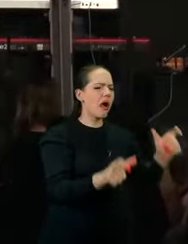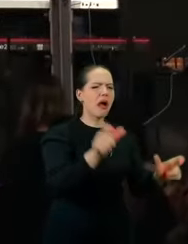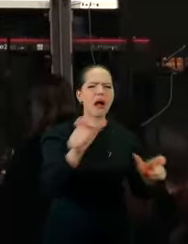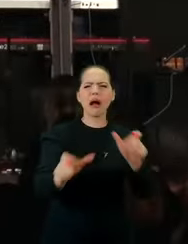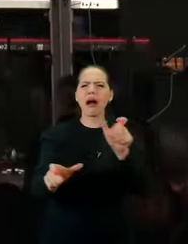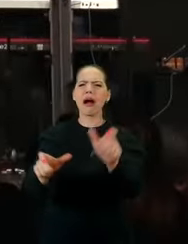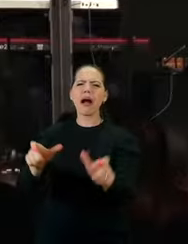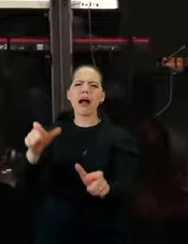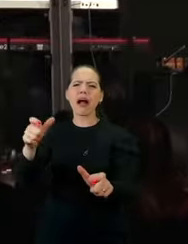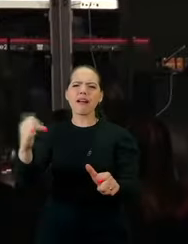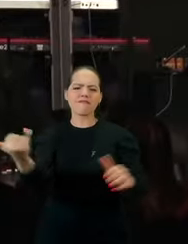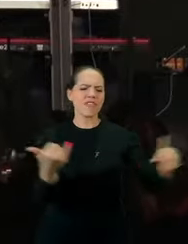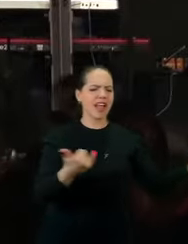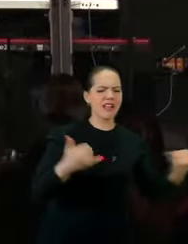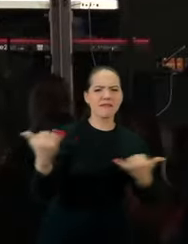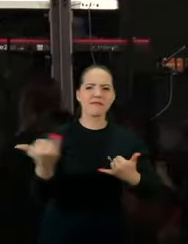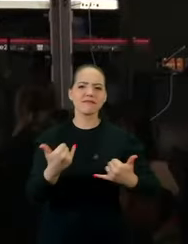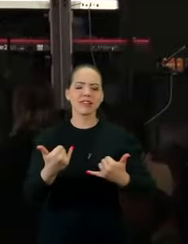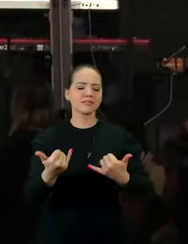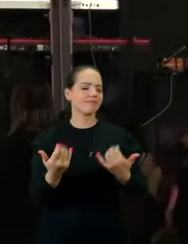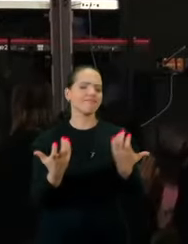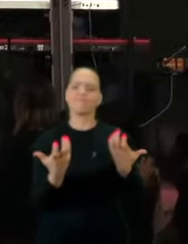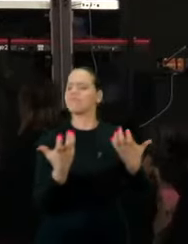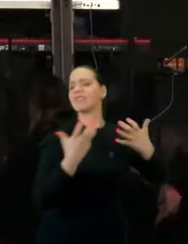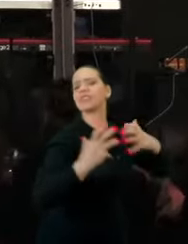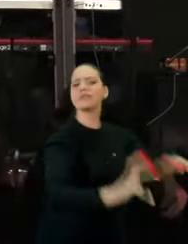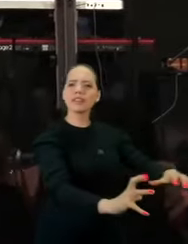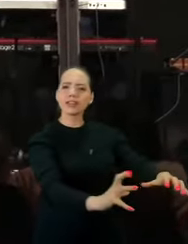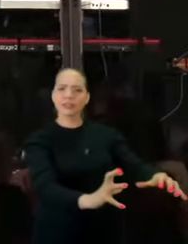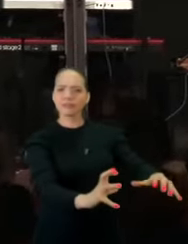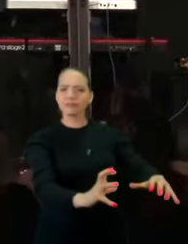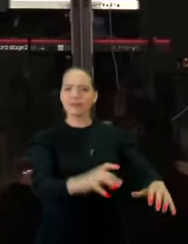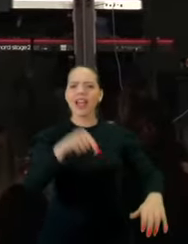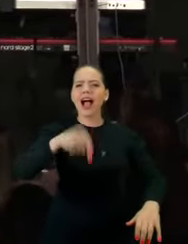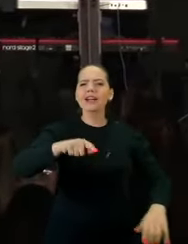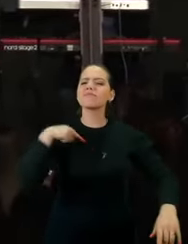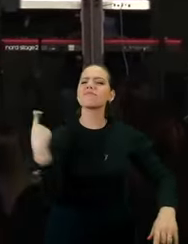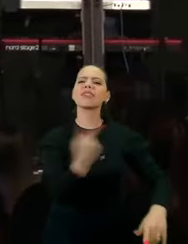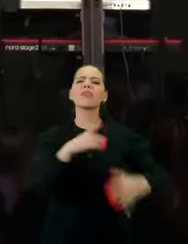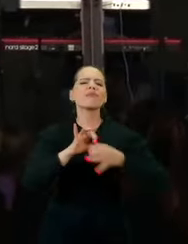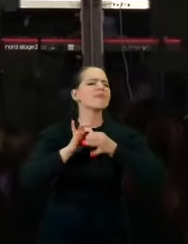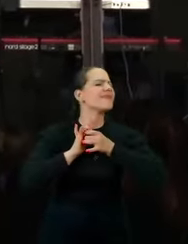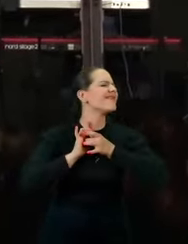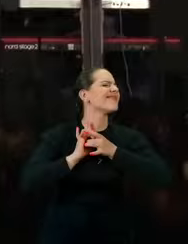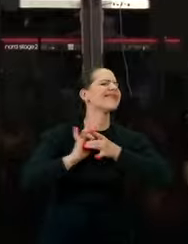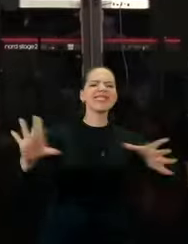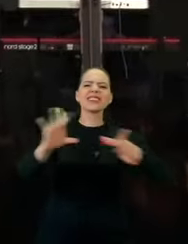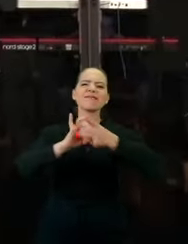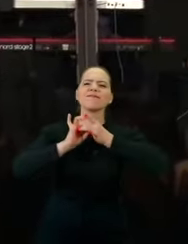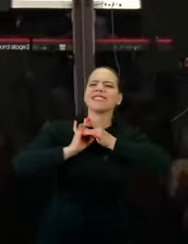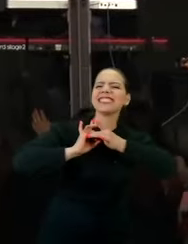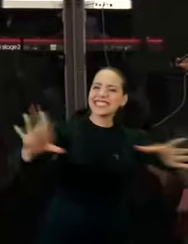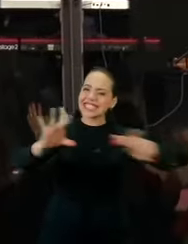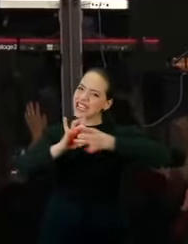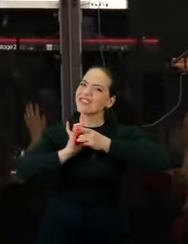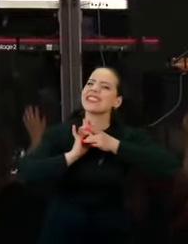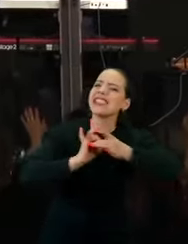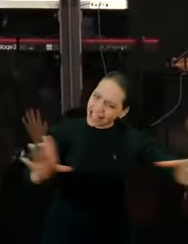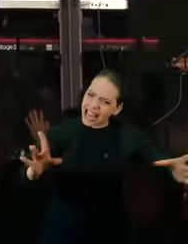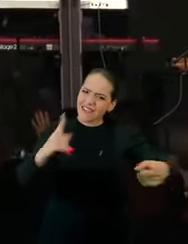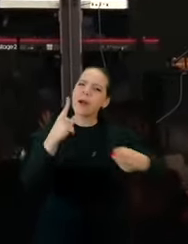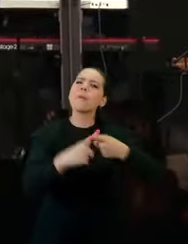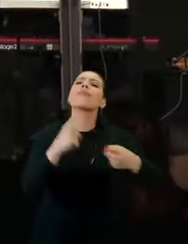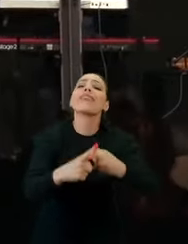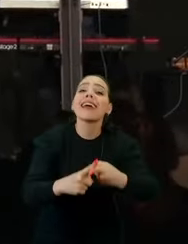gaiola. Esse ambiente não manipula. Esse ambiente é livre. É livre. É livre. É livre. Porque é